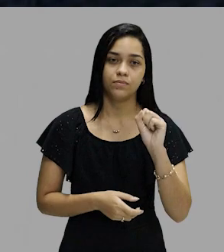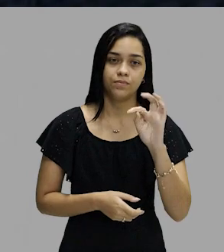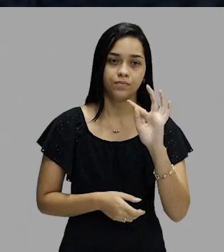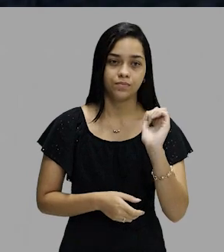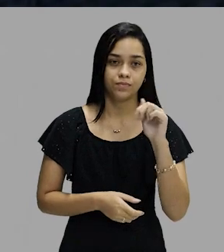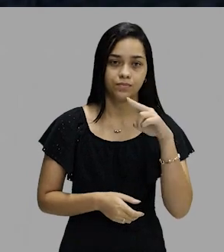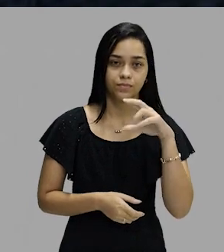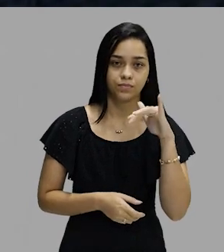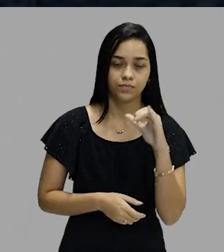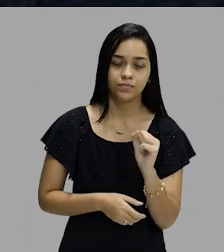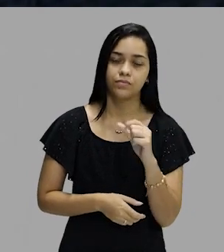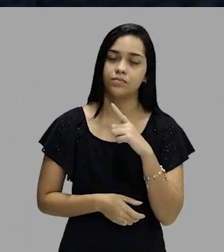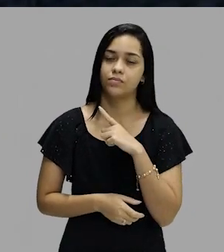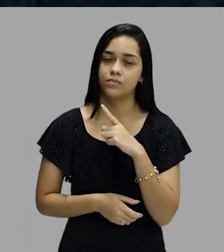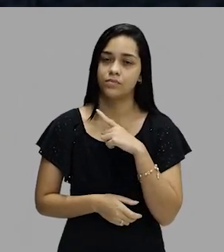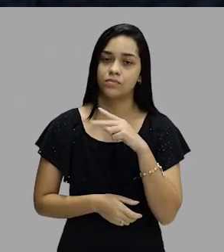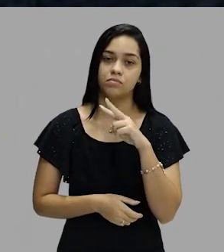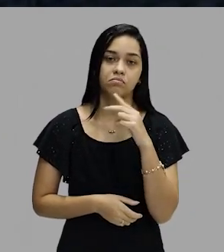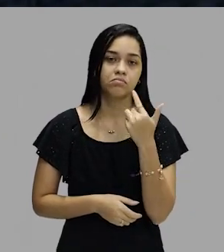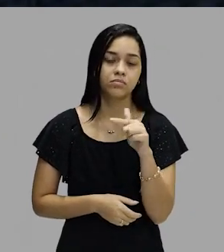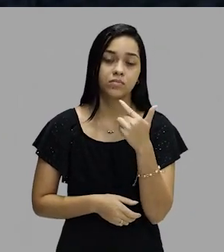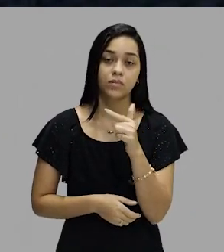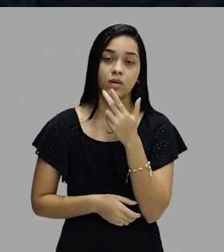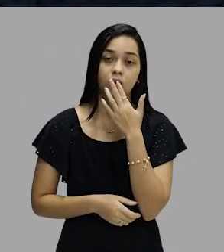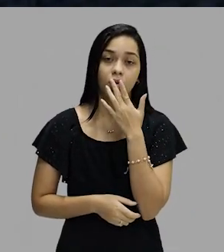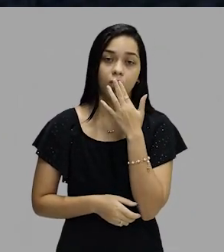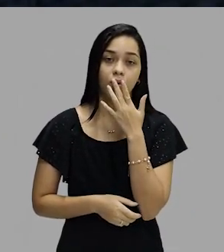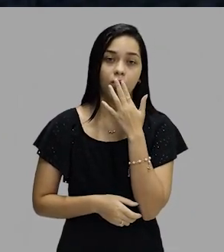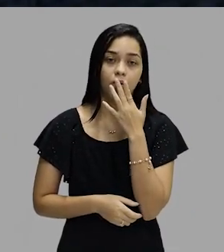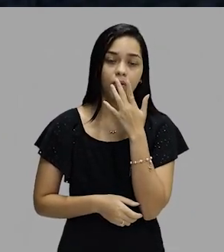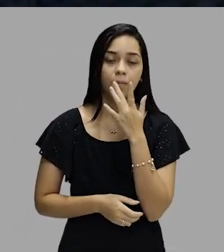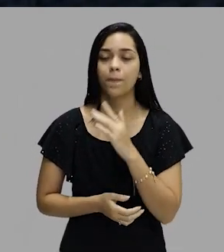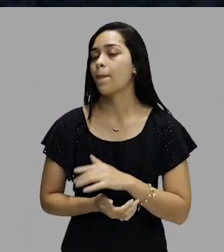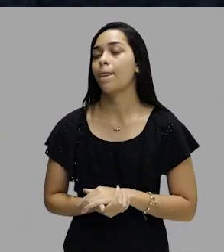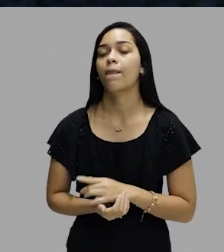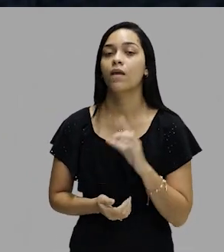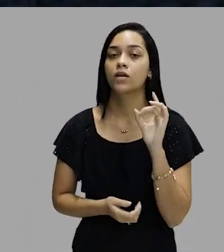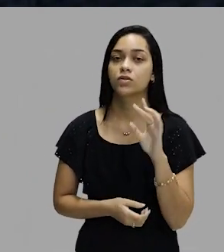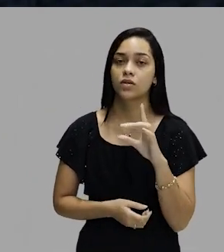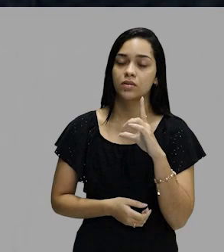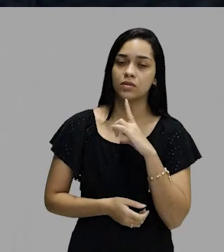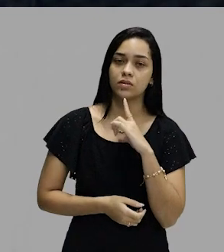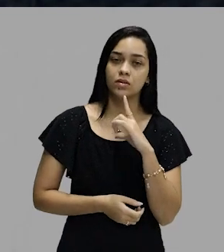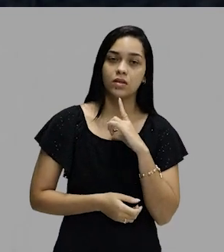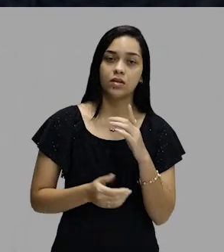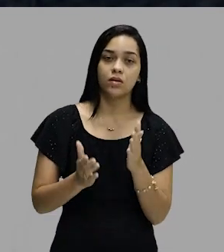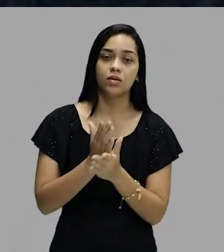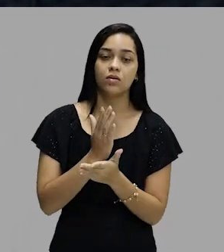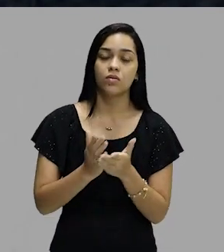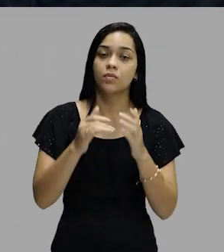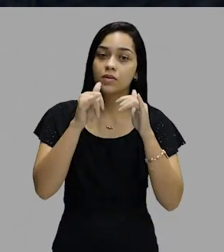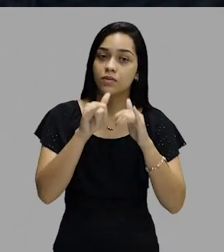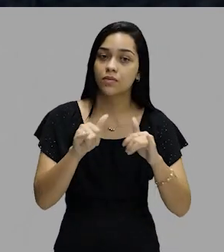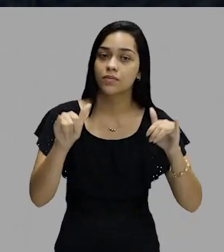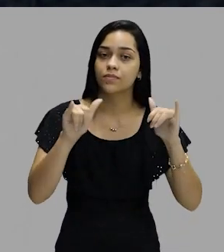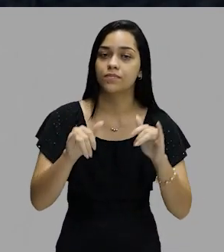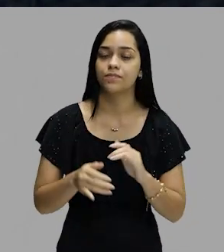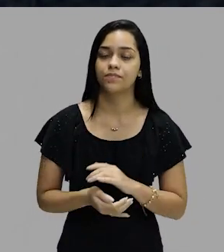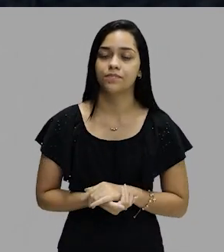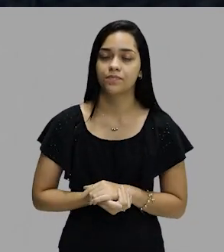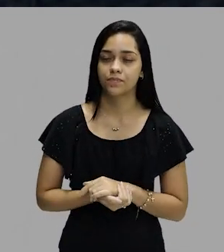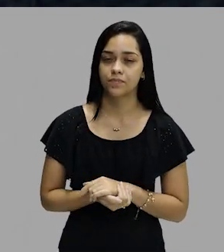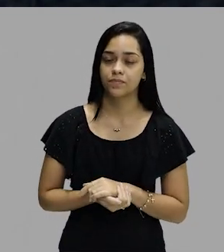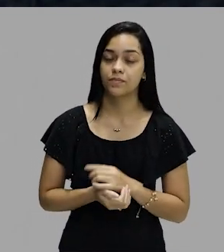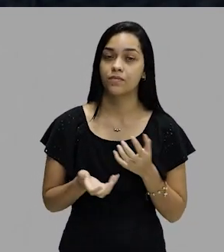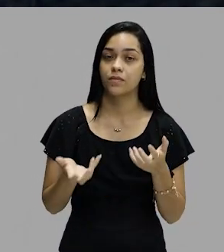Essas substâncias não têm cor, certo? Tem apenas algumas informações.